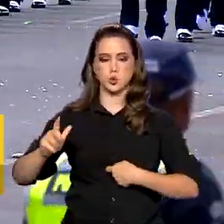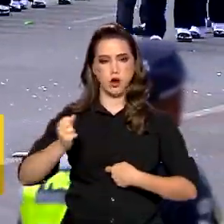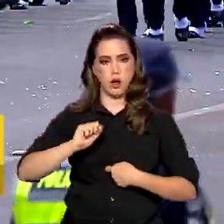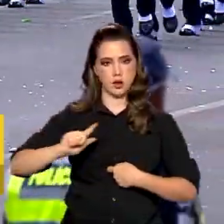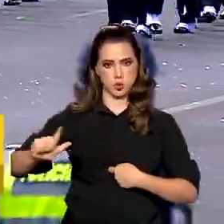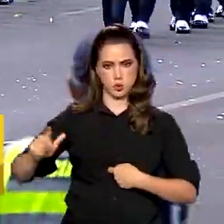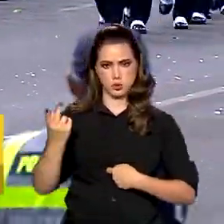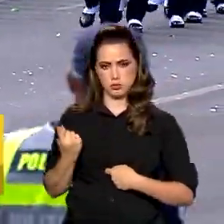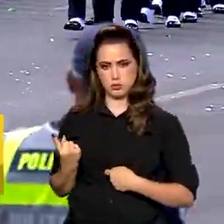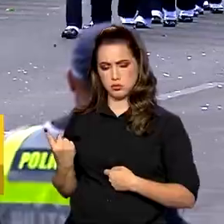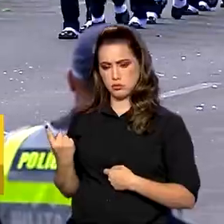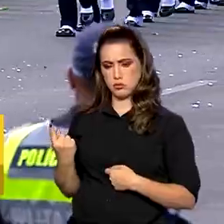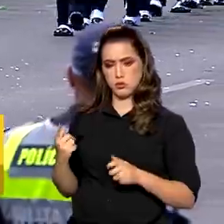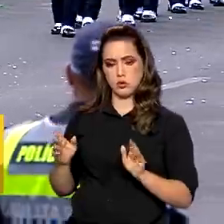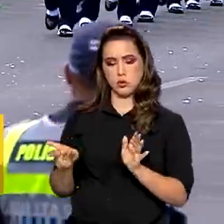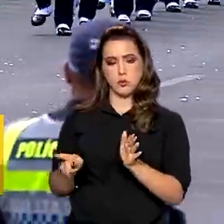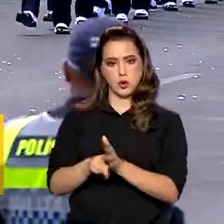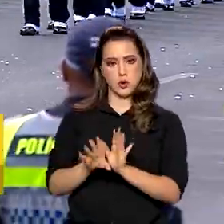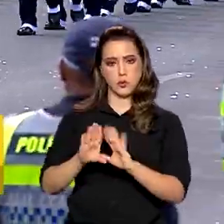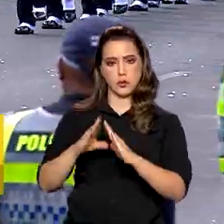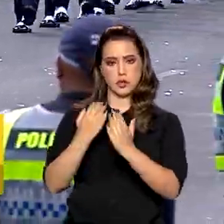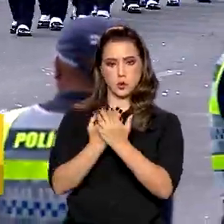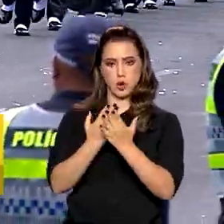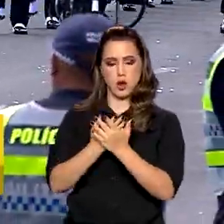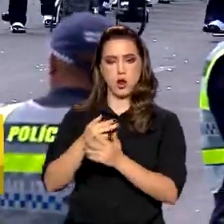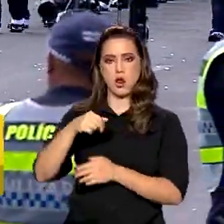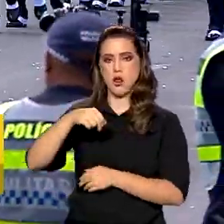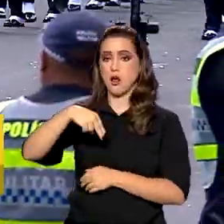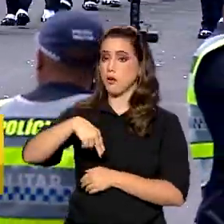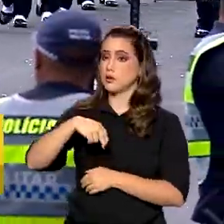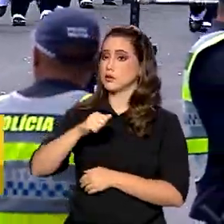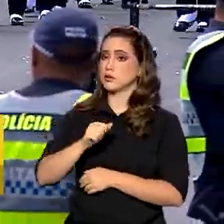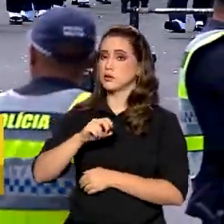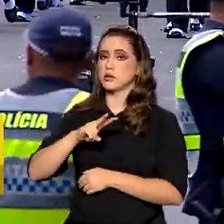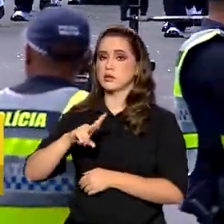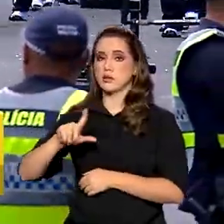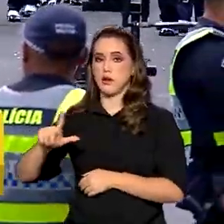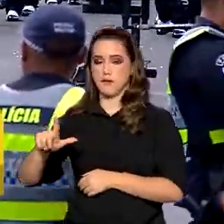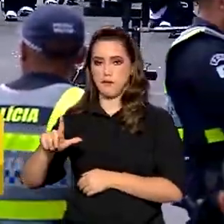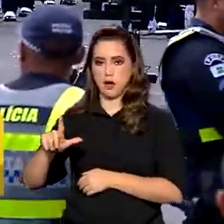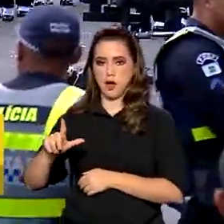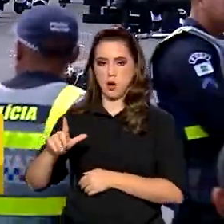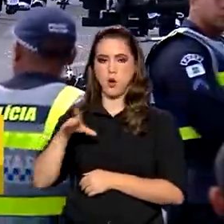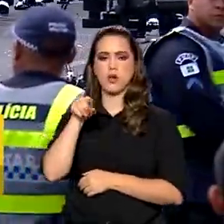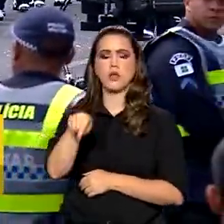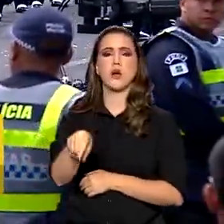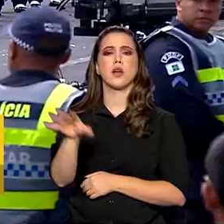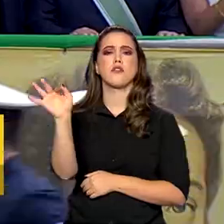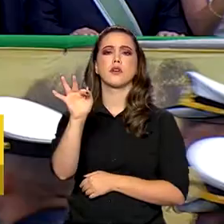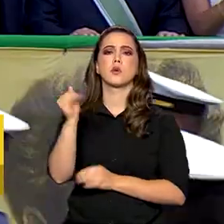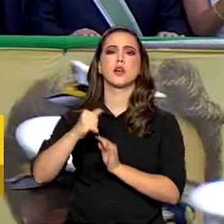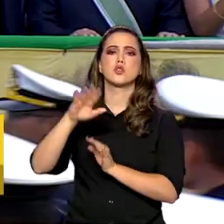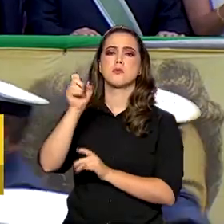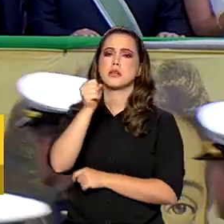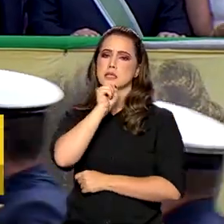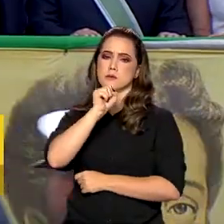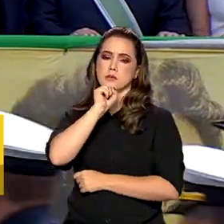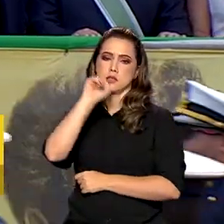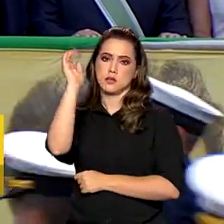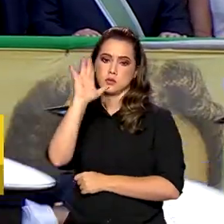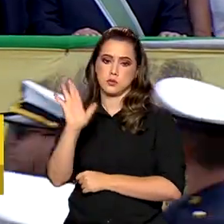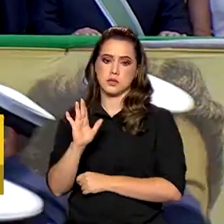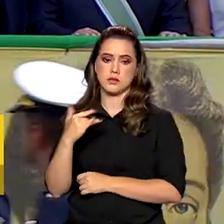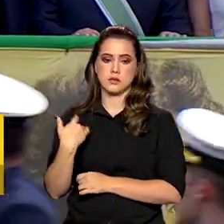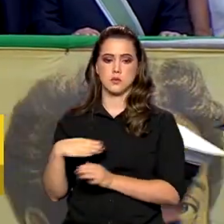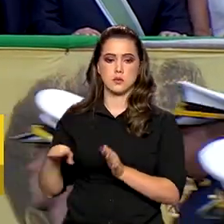a companhia da Escola Naval. Escola Naval, que é a instituição de ensino superior mais antiga do Brasil. Por ocasião